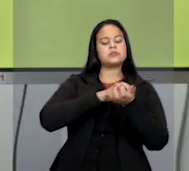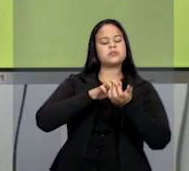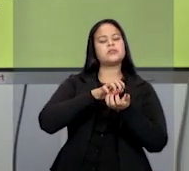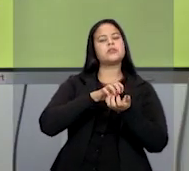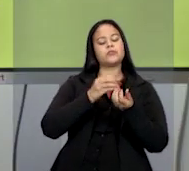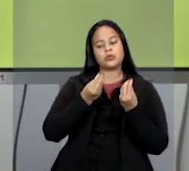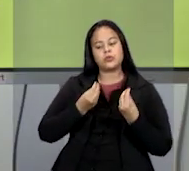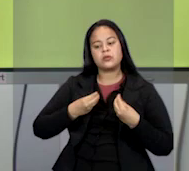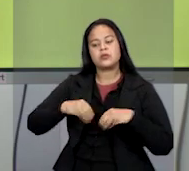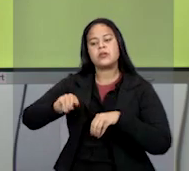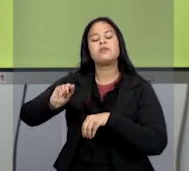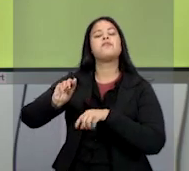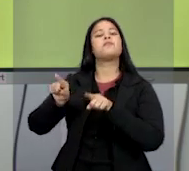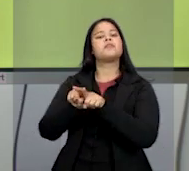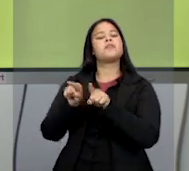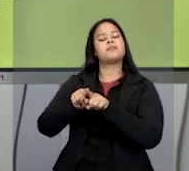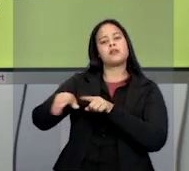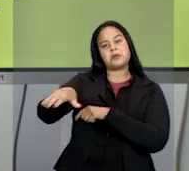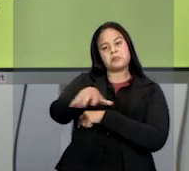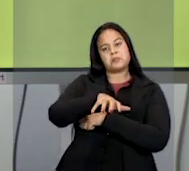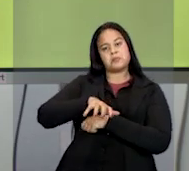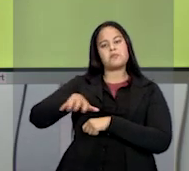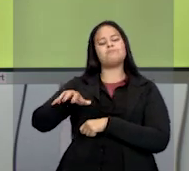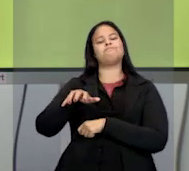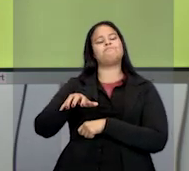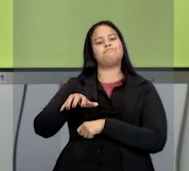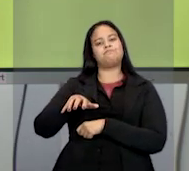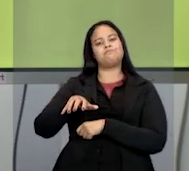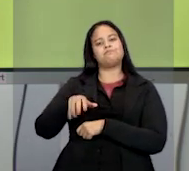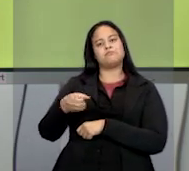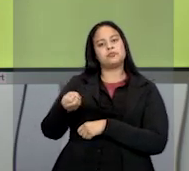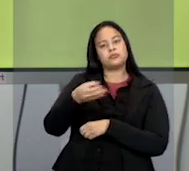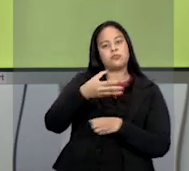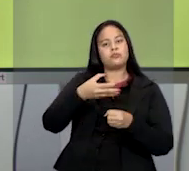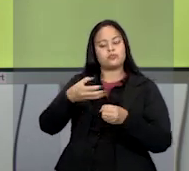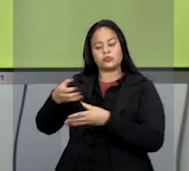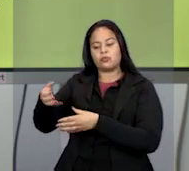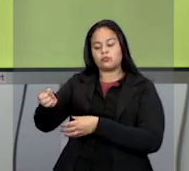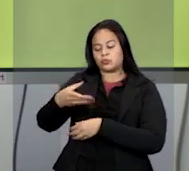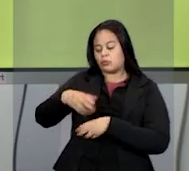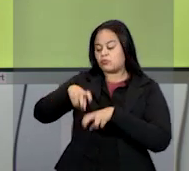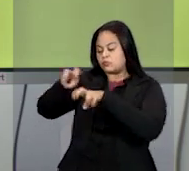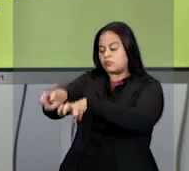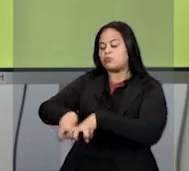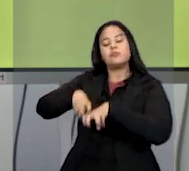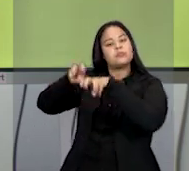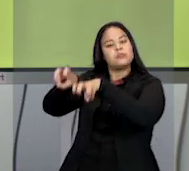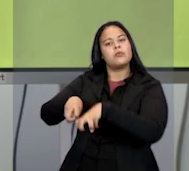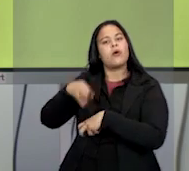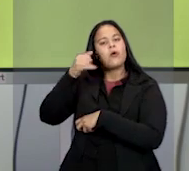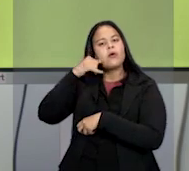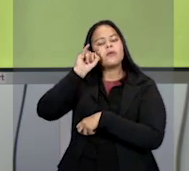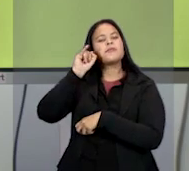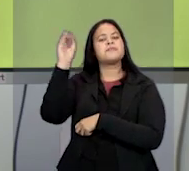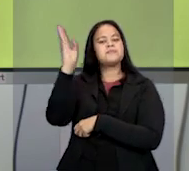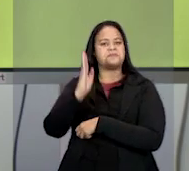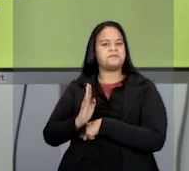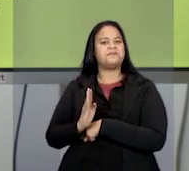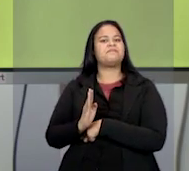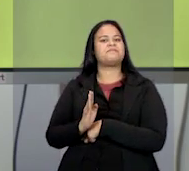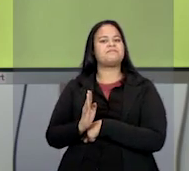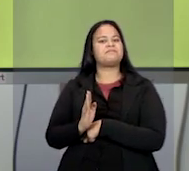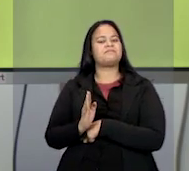campo. Ou seja, é uma nova forma, é um novo campo, é um novo rural brasileiro. Então, sai um pouco